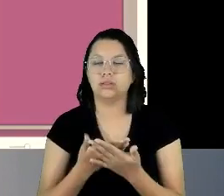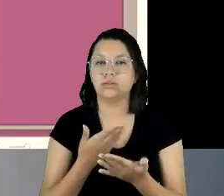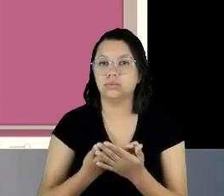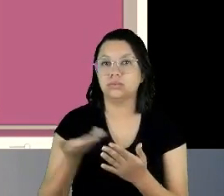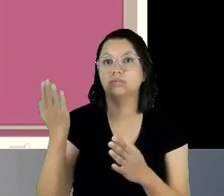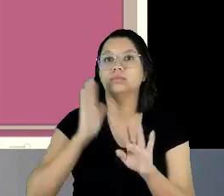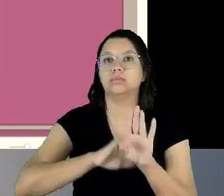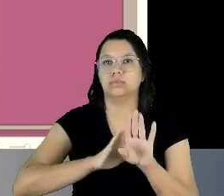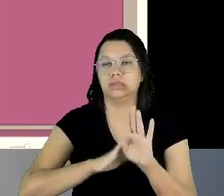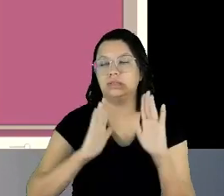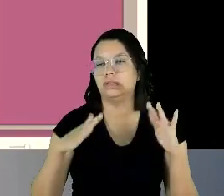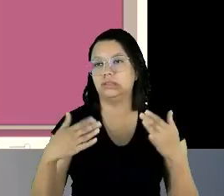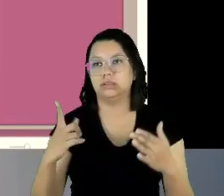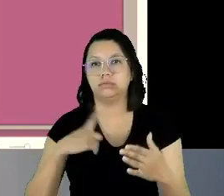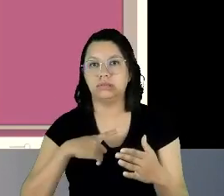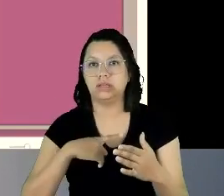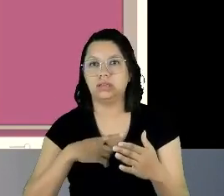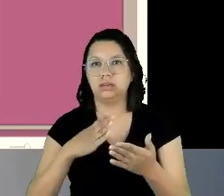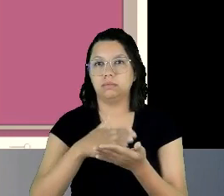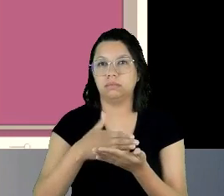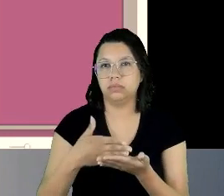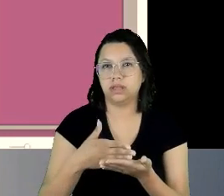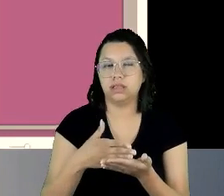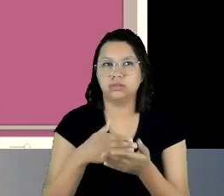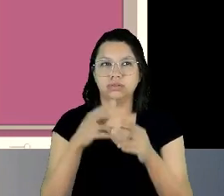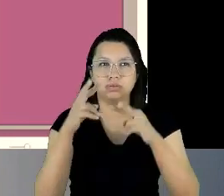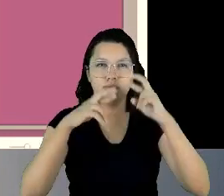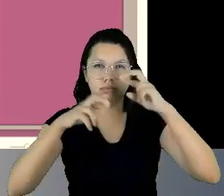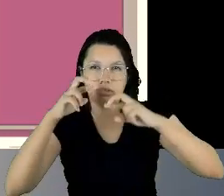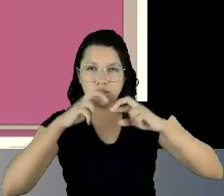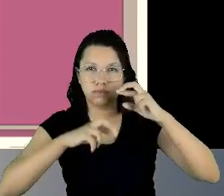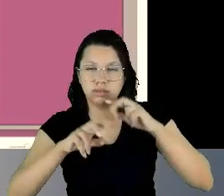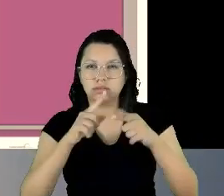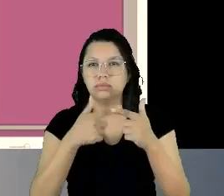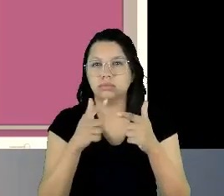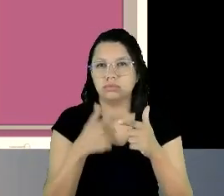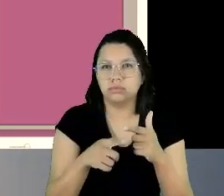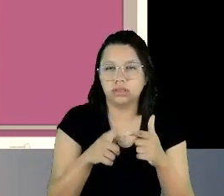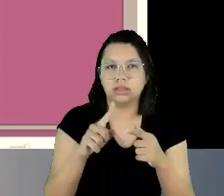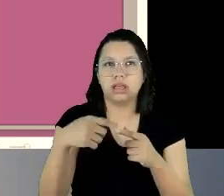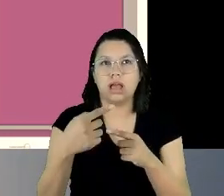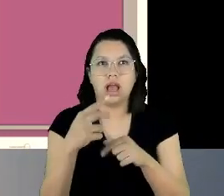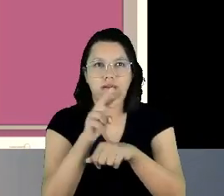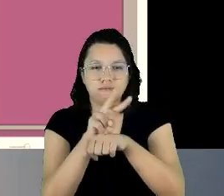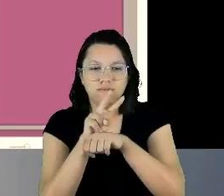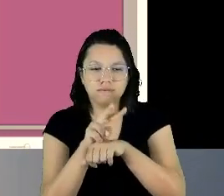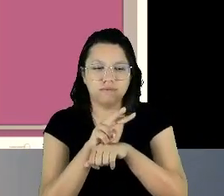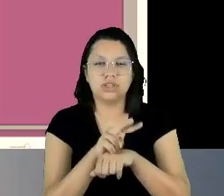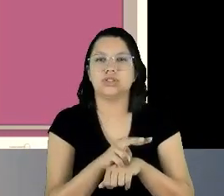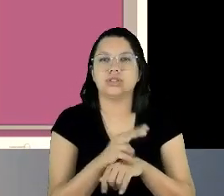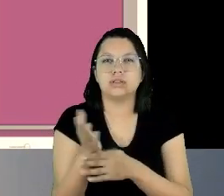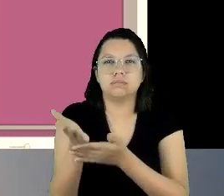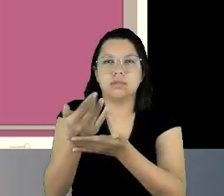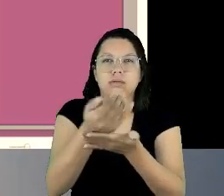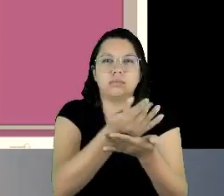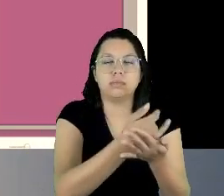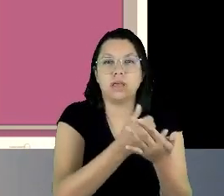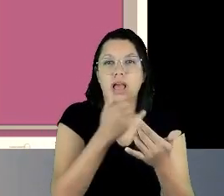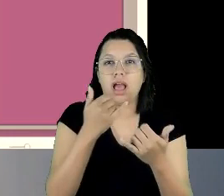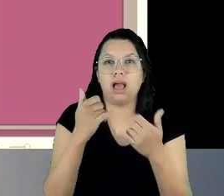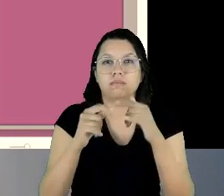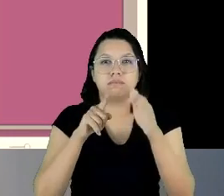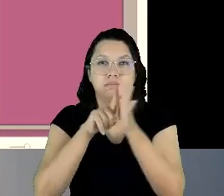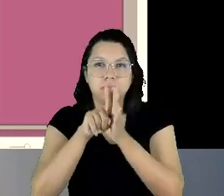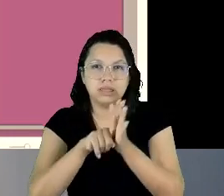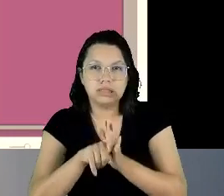gente passa por uma etapa de observação do problema, de investigação, de levantamento de todas as pesquisas que